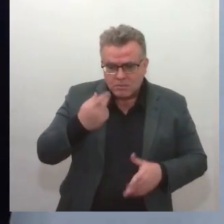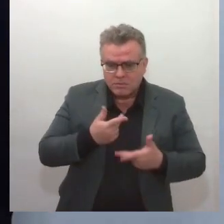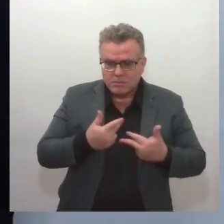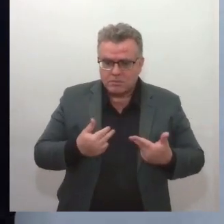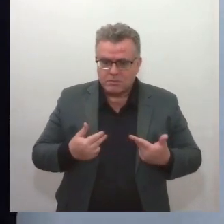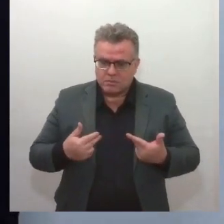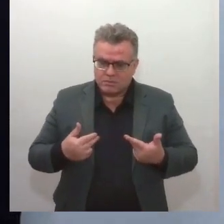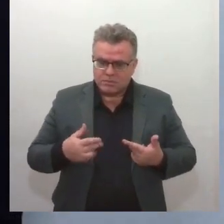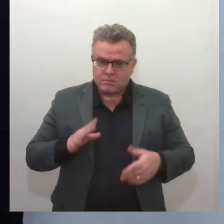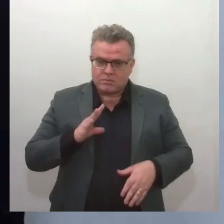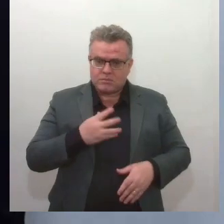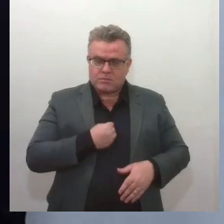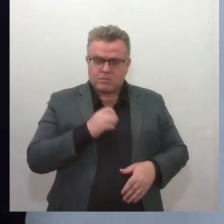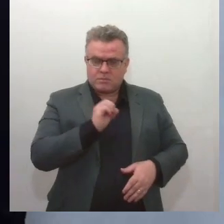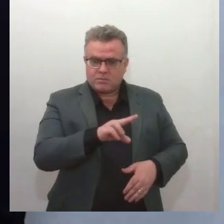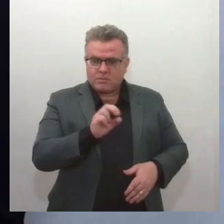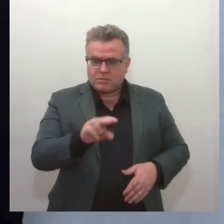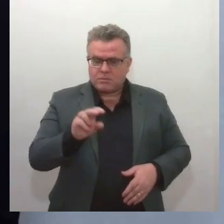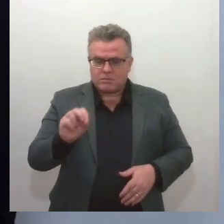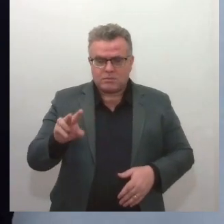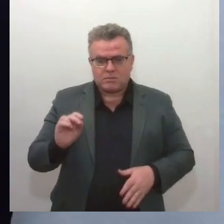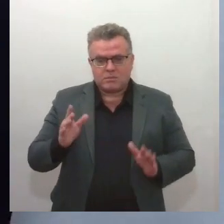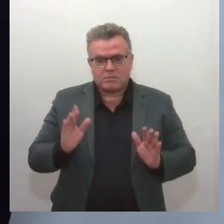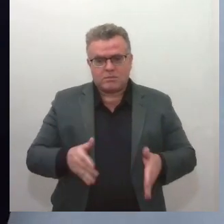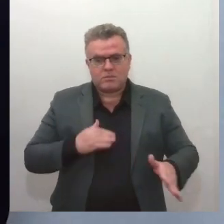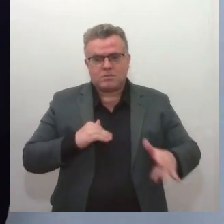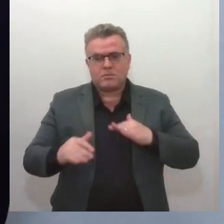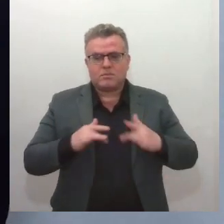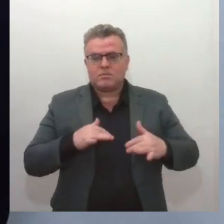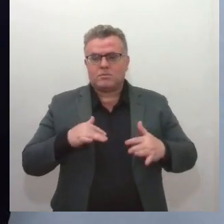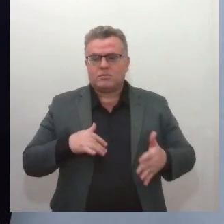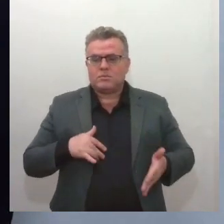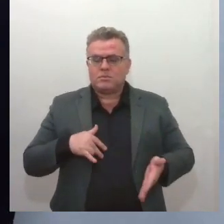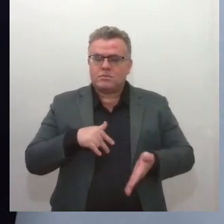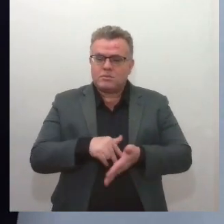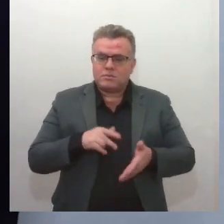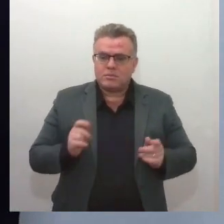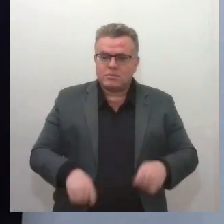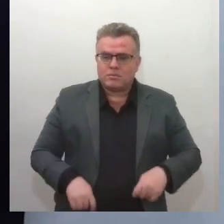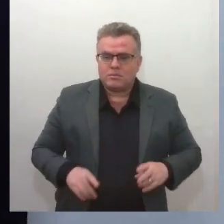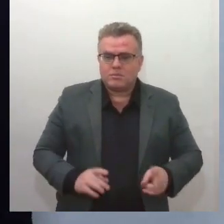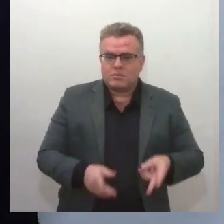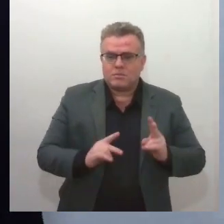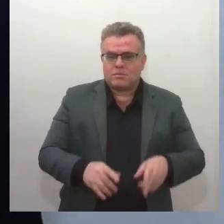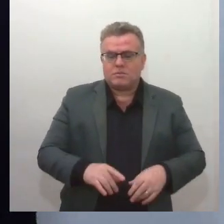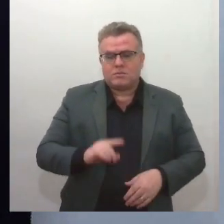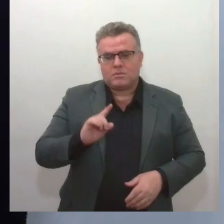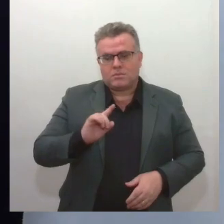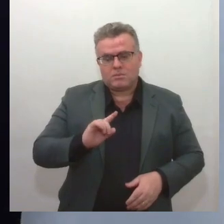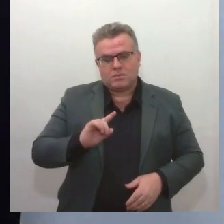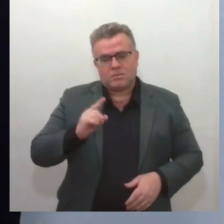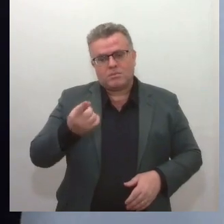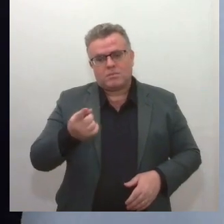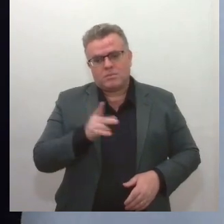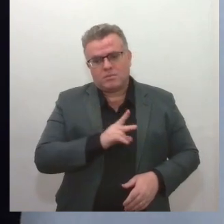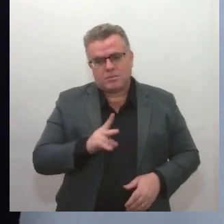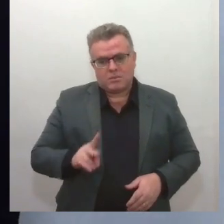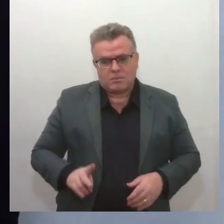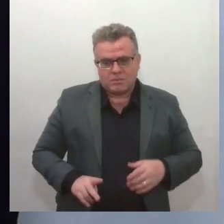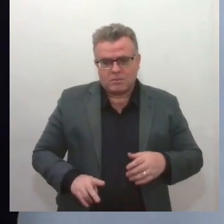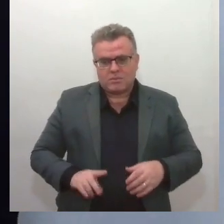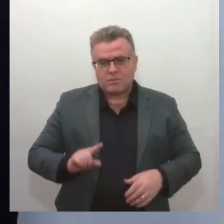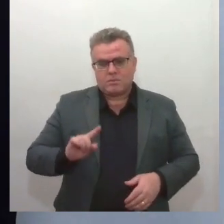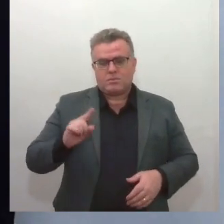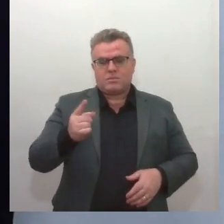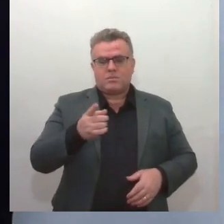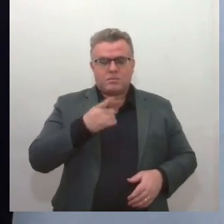esse movimento estão ocupando, como eu fui eleita a primeira vereadora e agora a primeira deputada trans, e várias outras